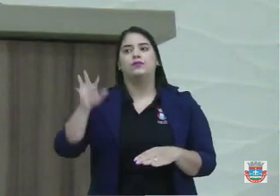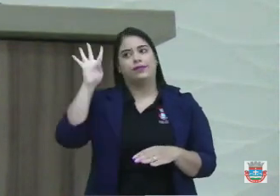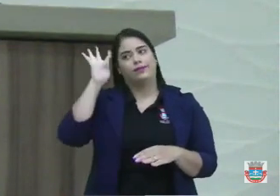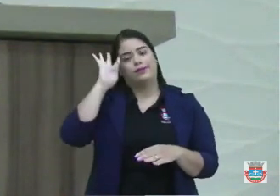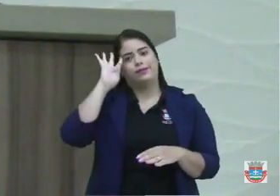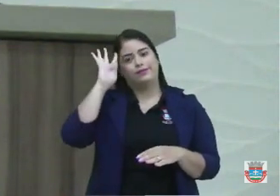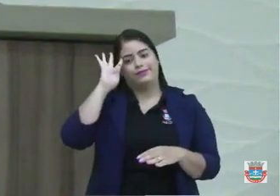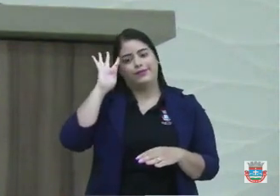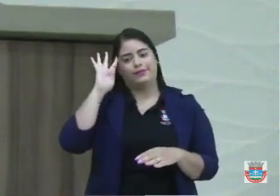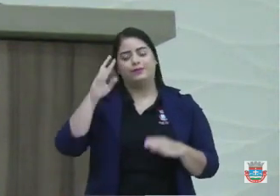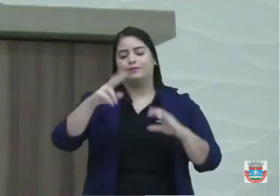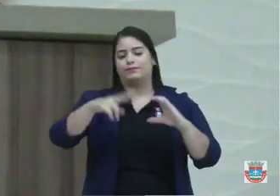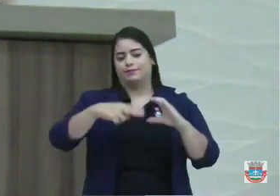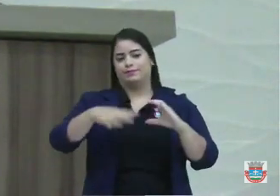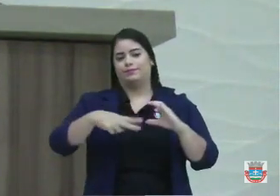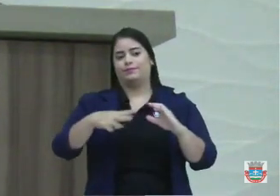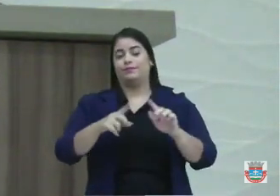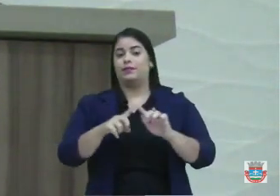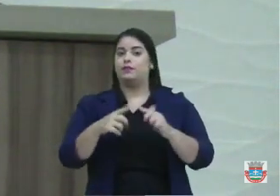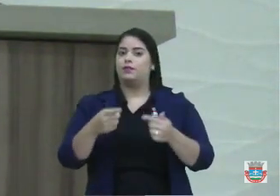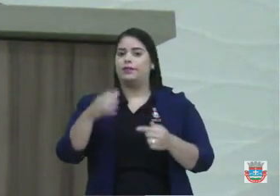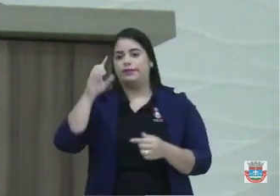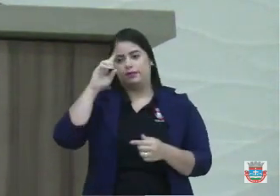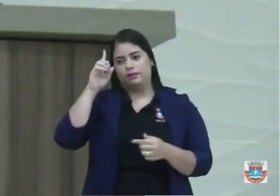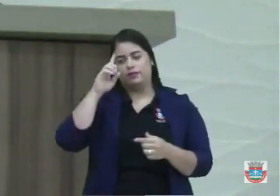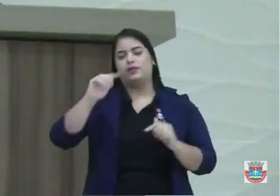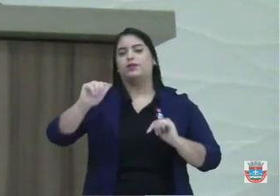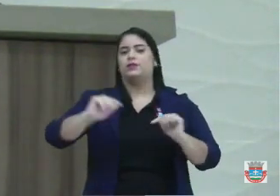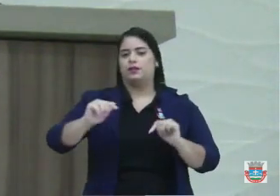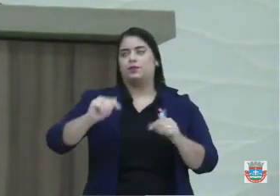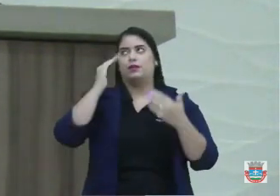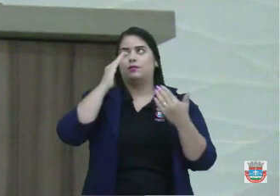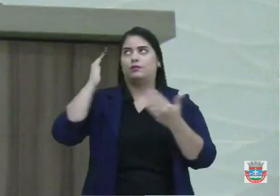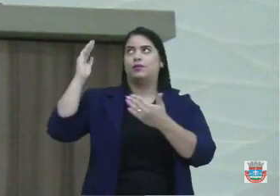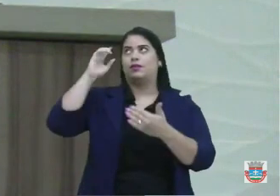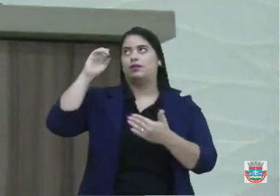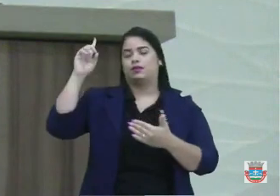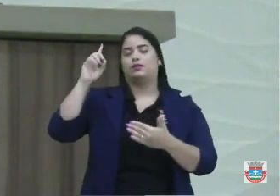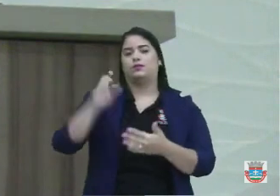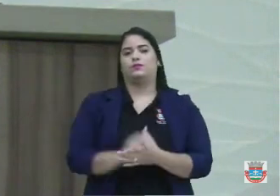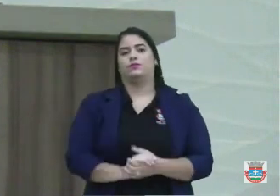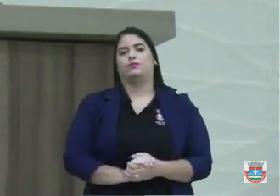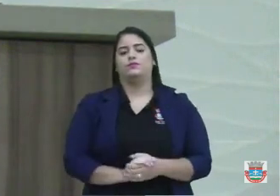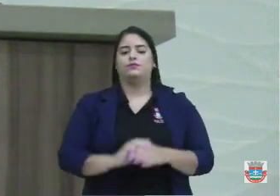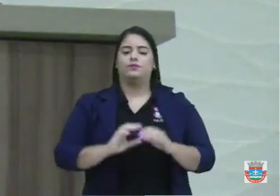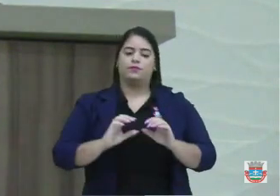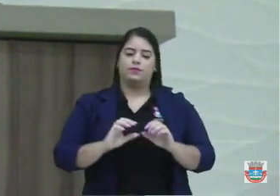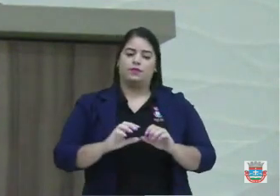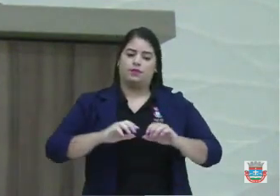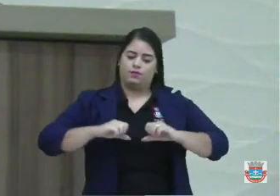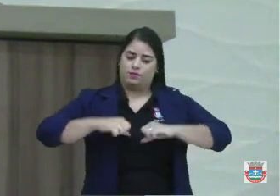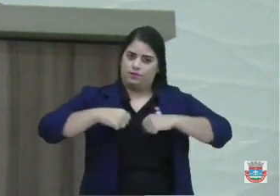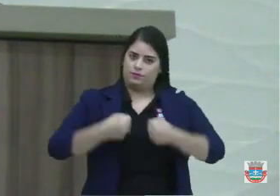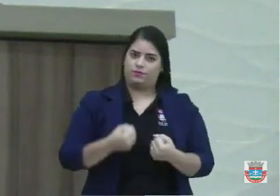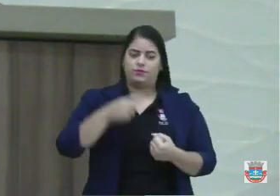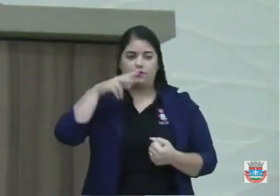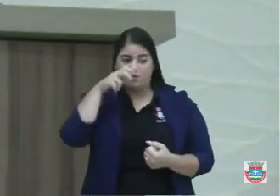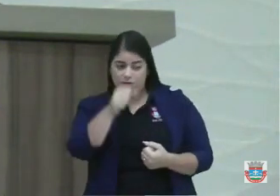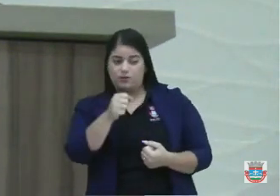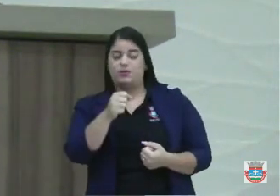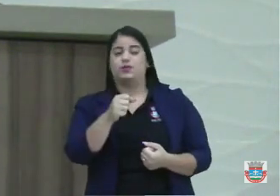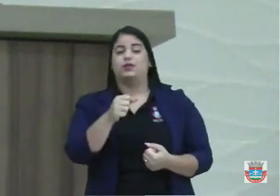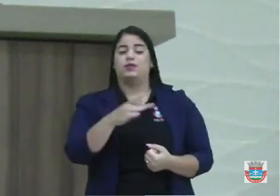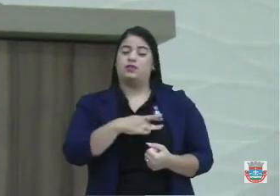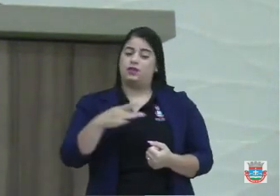aqui, mas todos os dias tem trabalho e graças a Deus por nos dar força e coragem, saúde e sabedoria para que